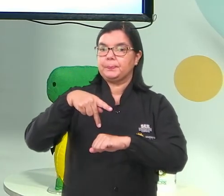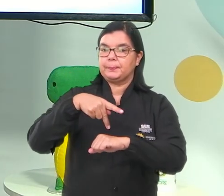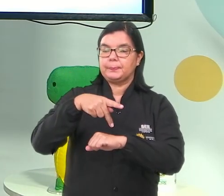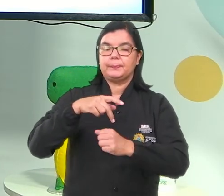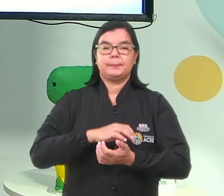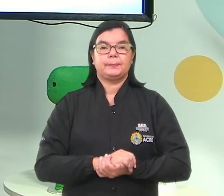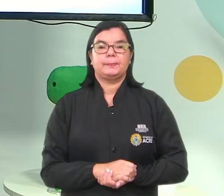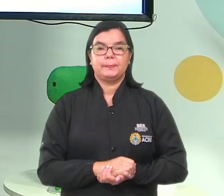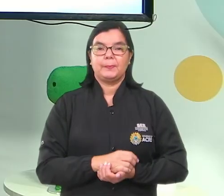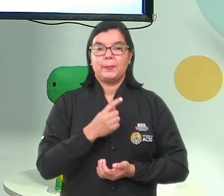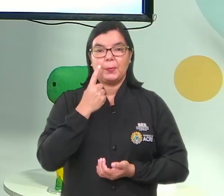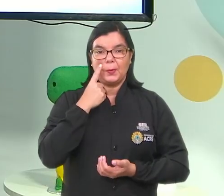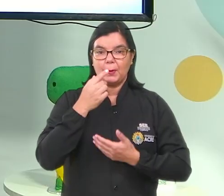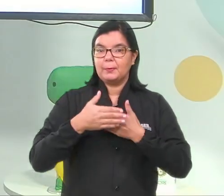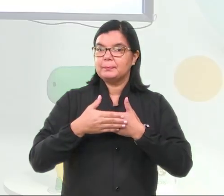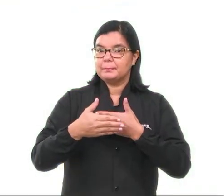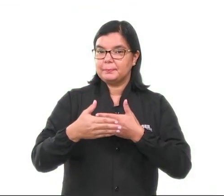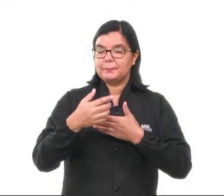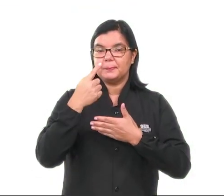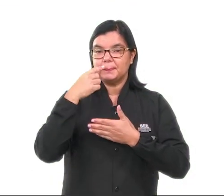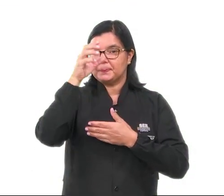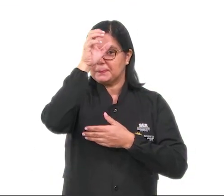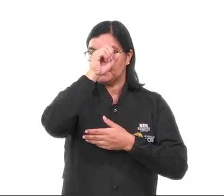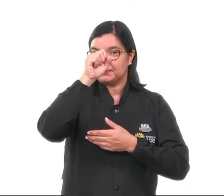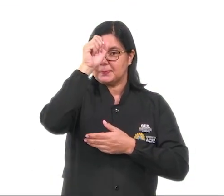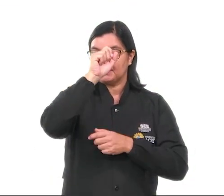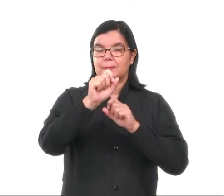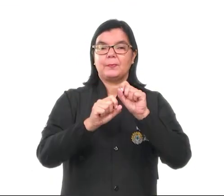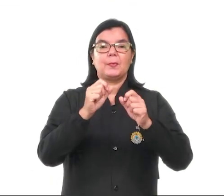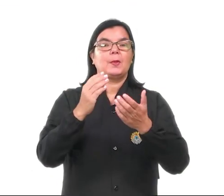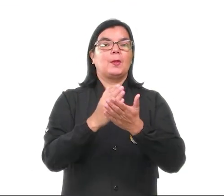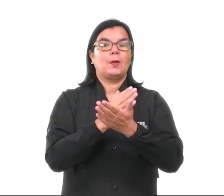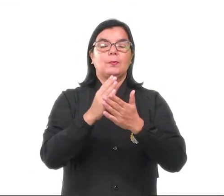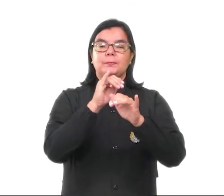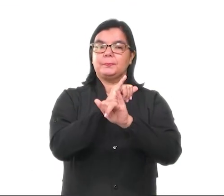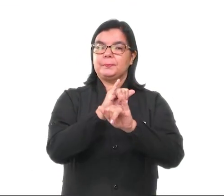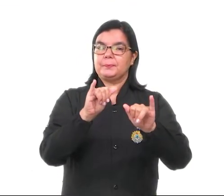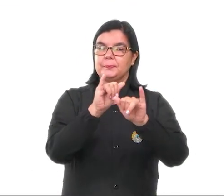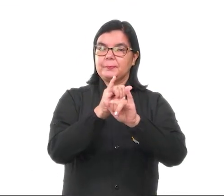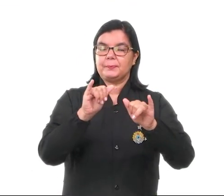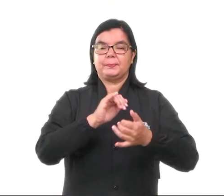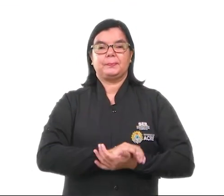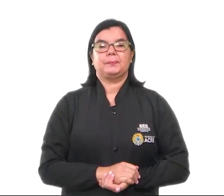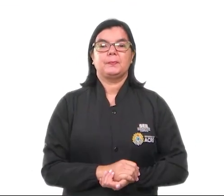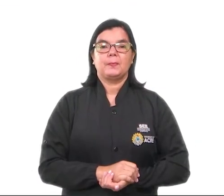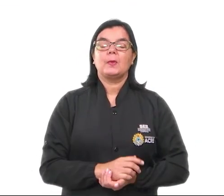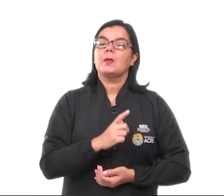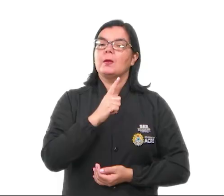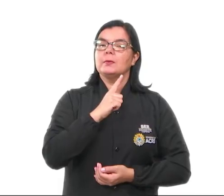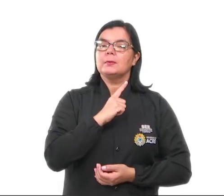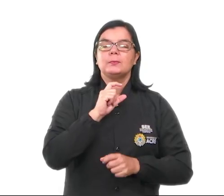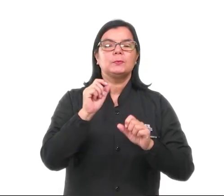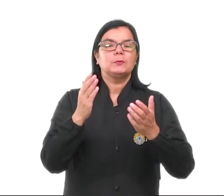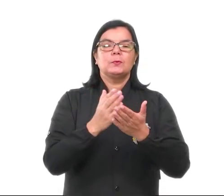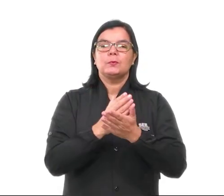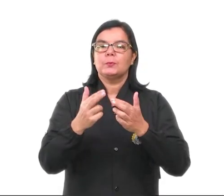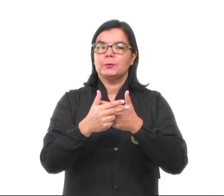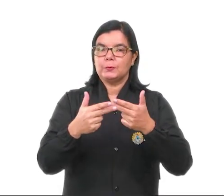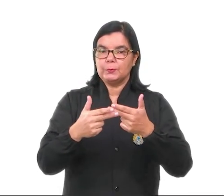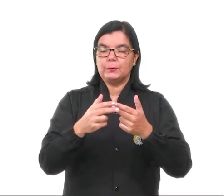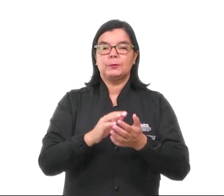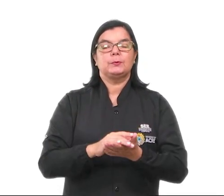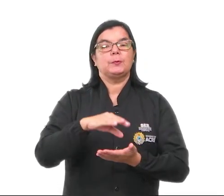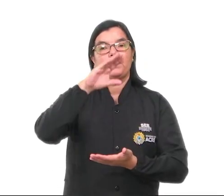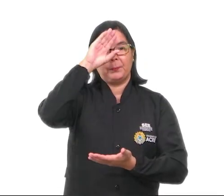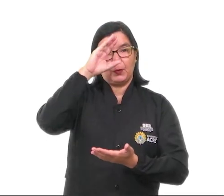país. Vamos avançar e aprender aqui algumas informações. Então nós temos aqui, clássico